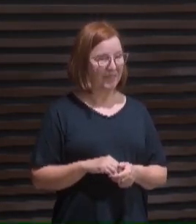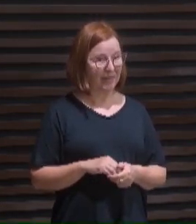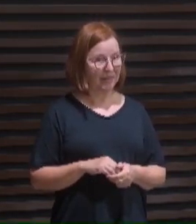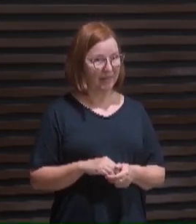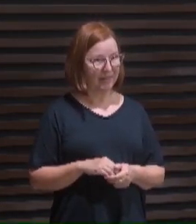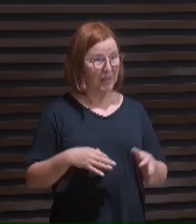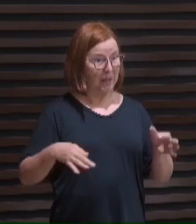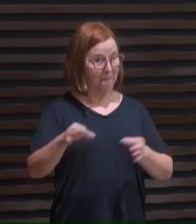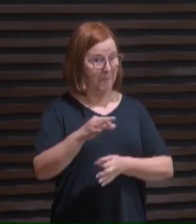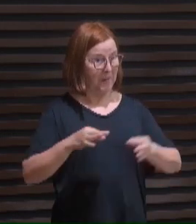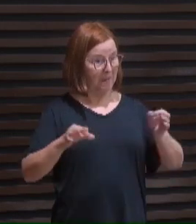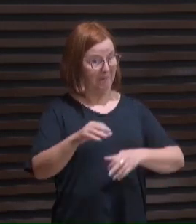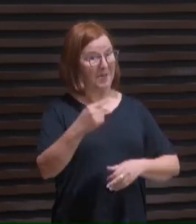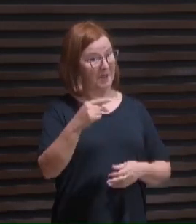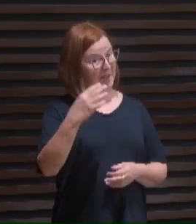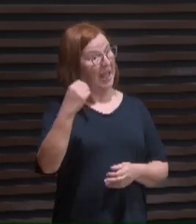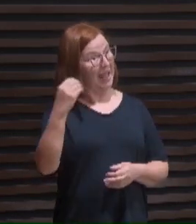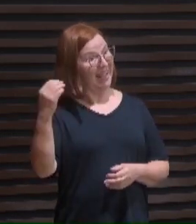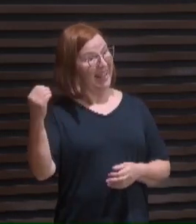sua viagem.